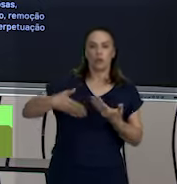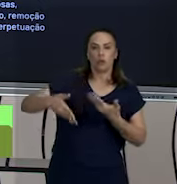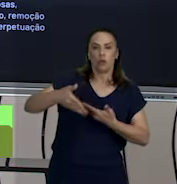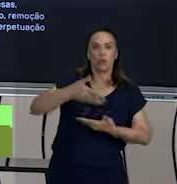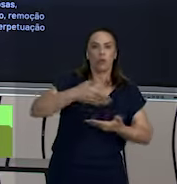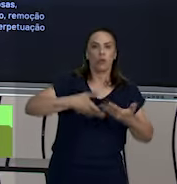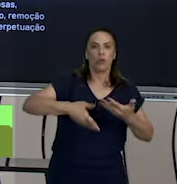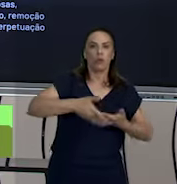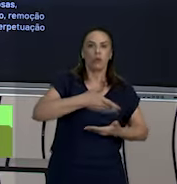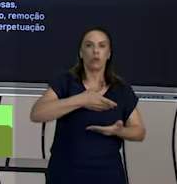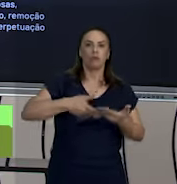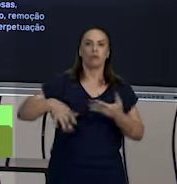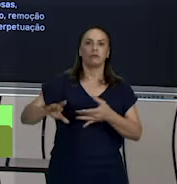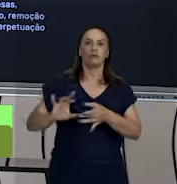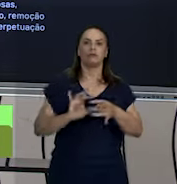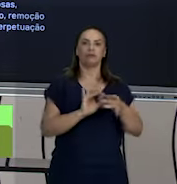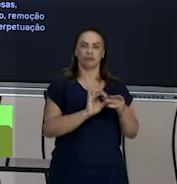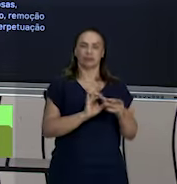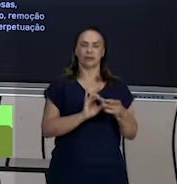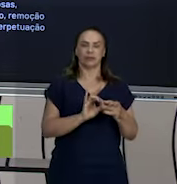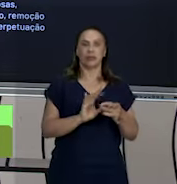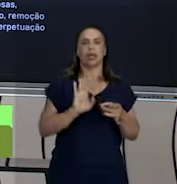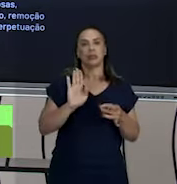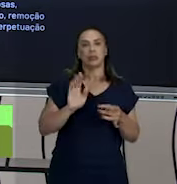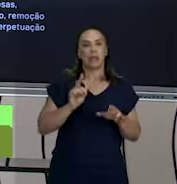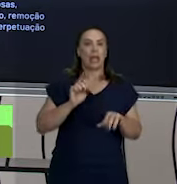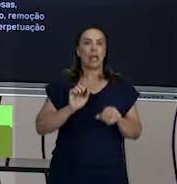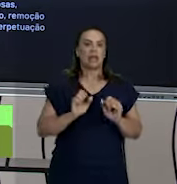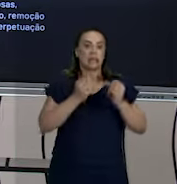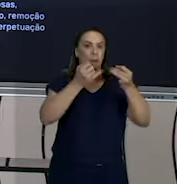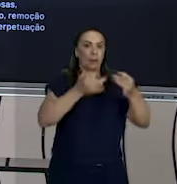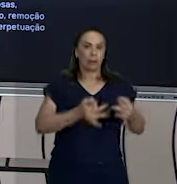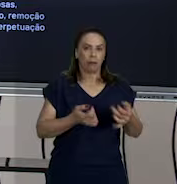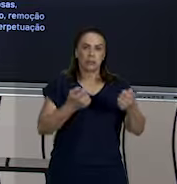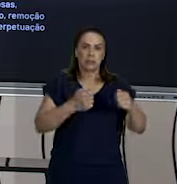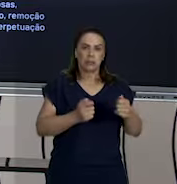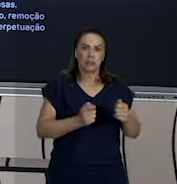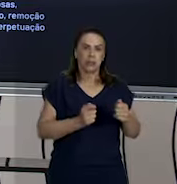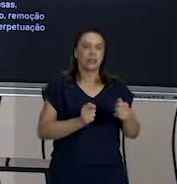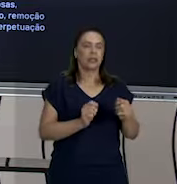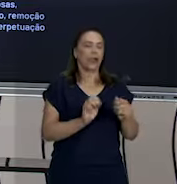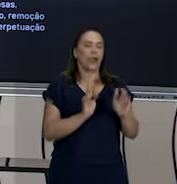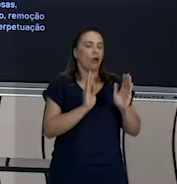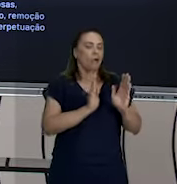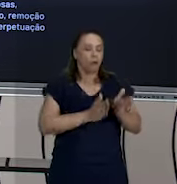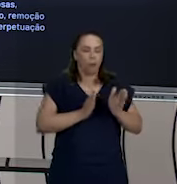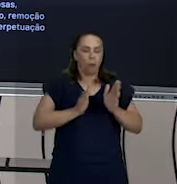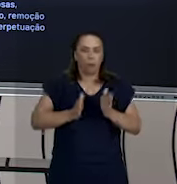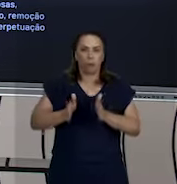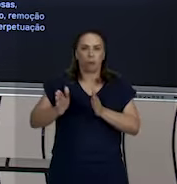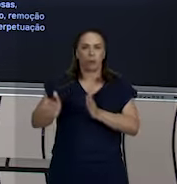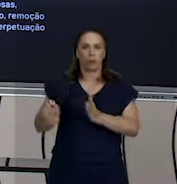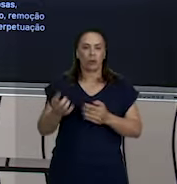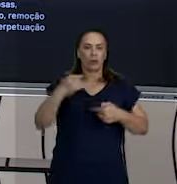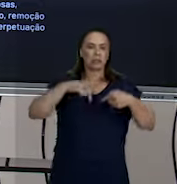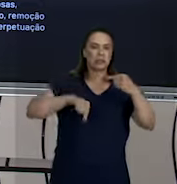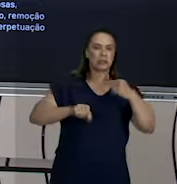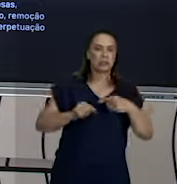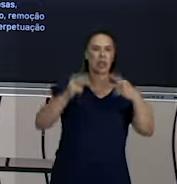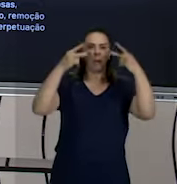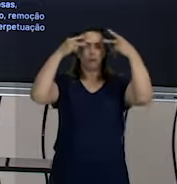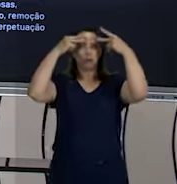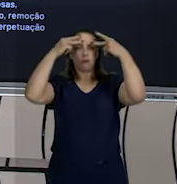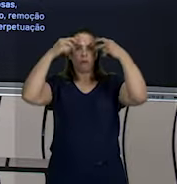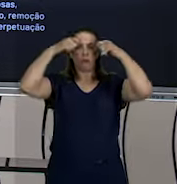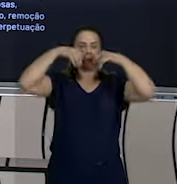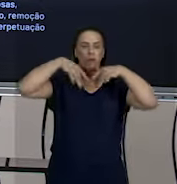dos sistemas. A gente separa eles didaticamente, em sistema nervoso, sistema digestório, respiratório, mas